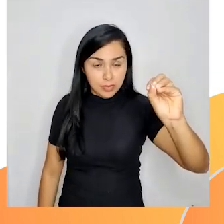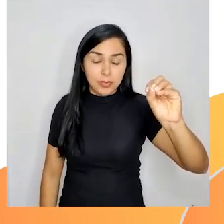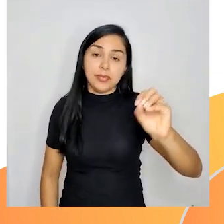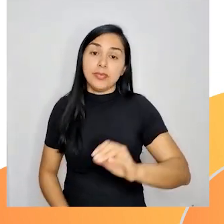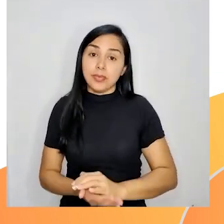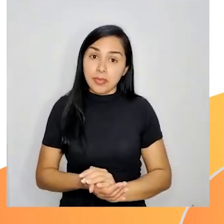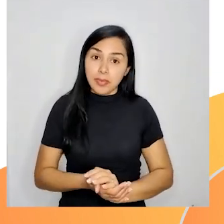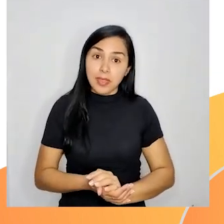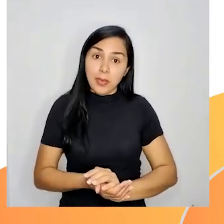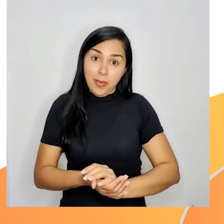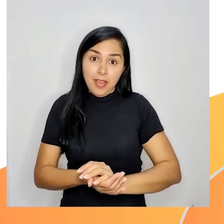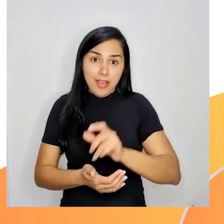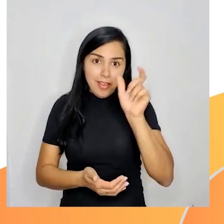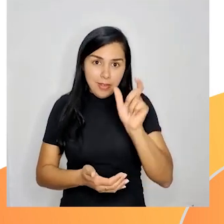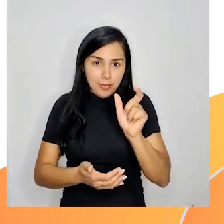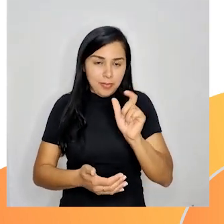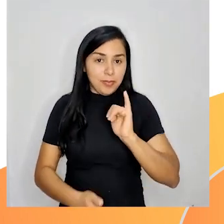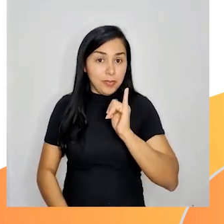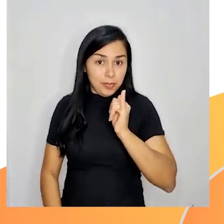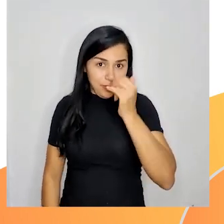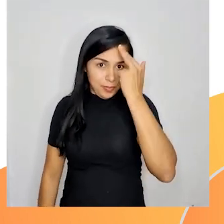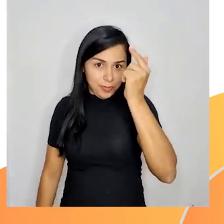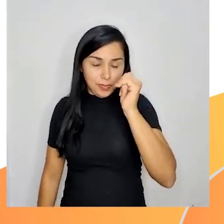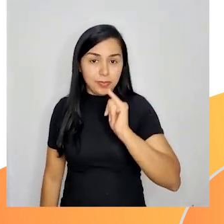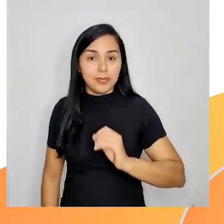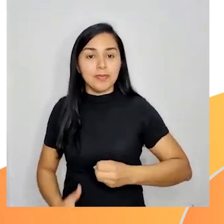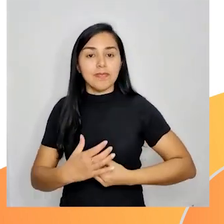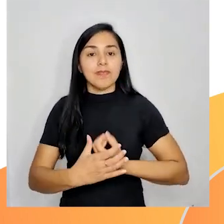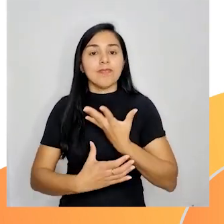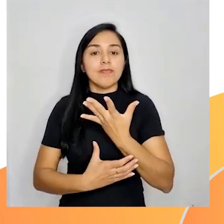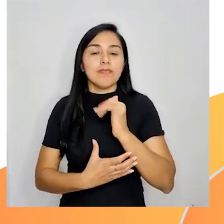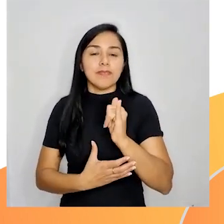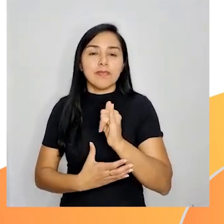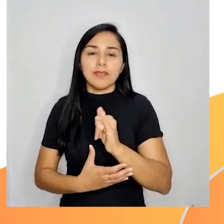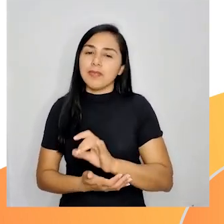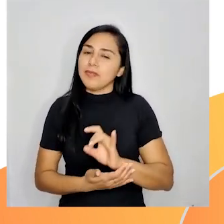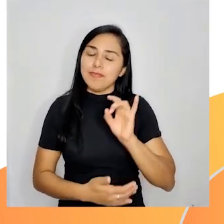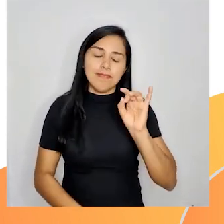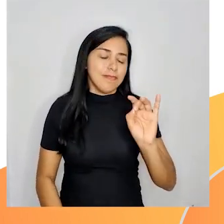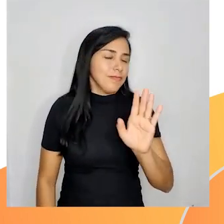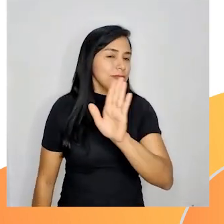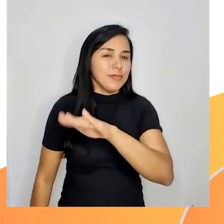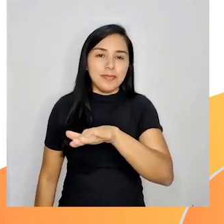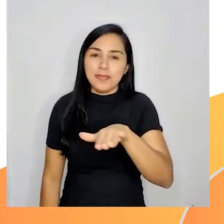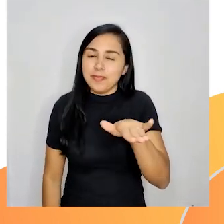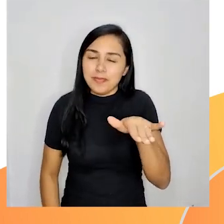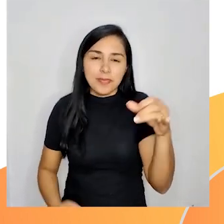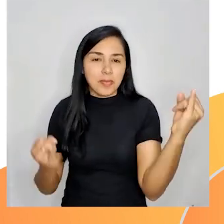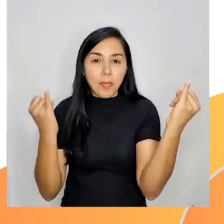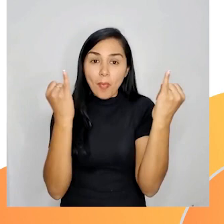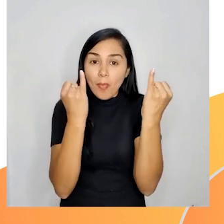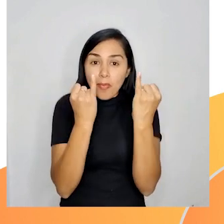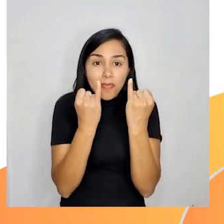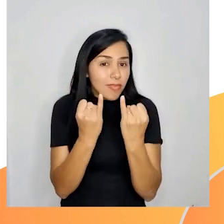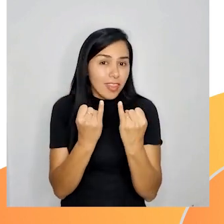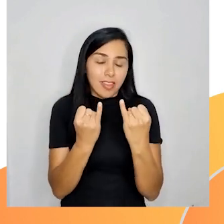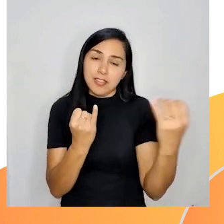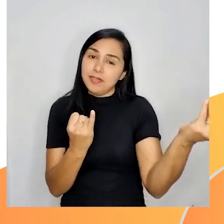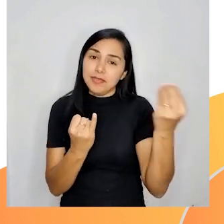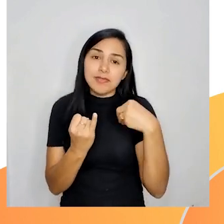mesmo estas crianças raquíticas. Elas são raquíticas, são esquálidas,